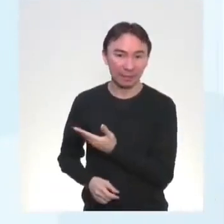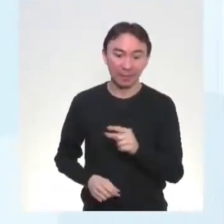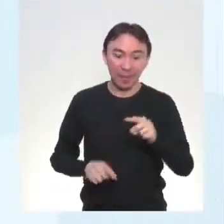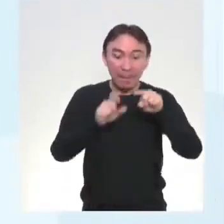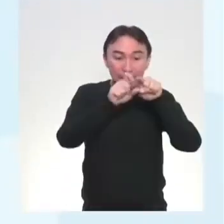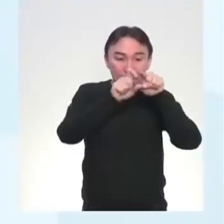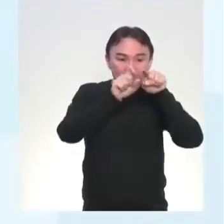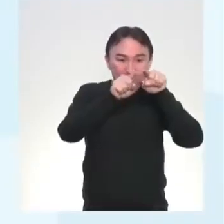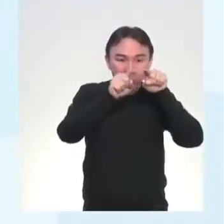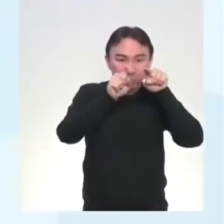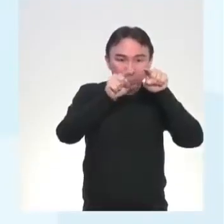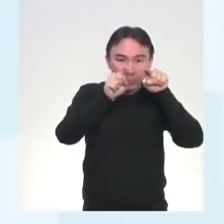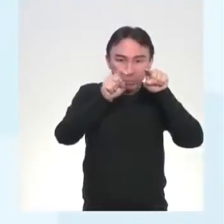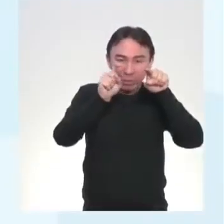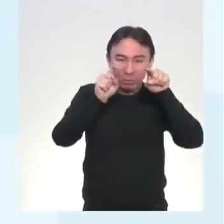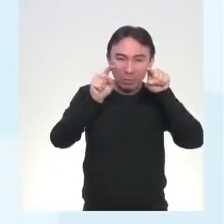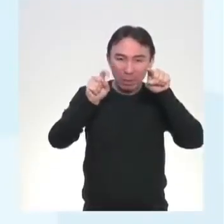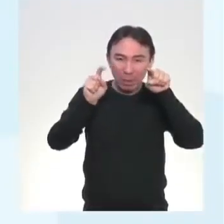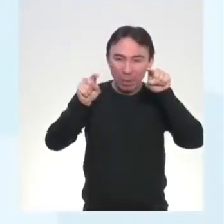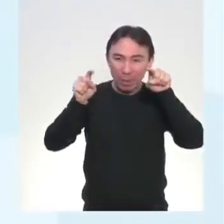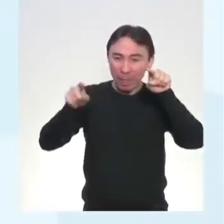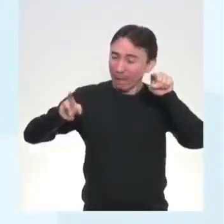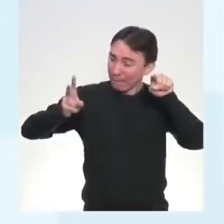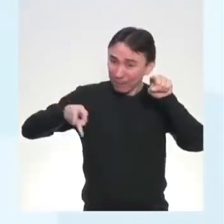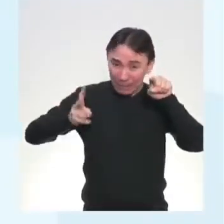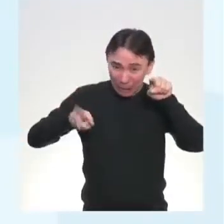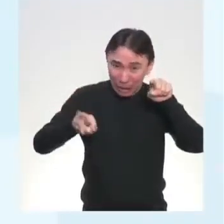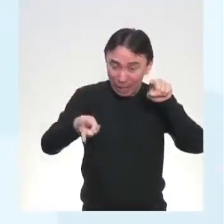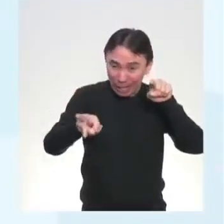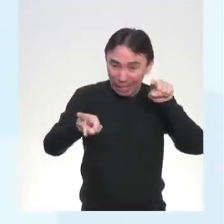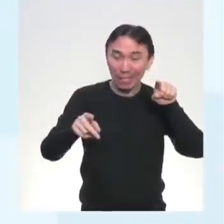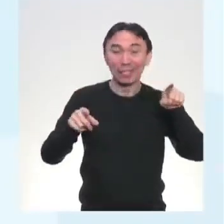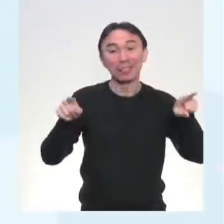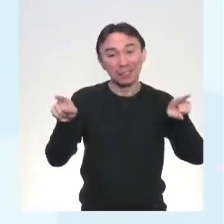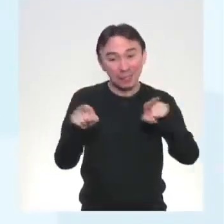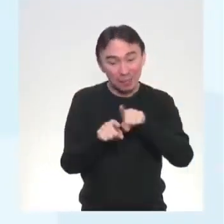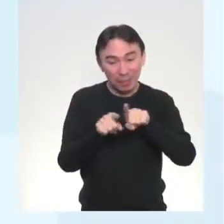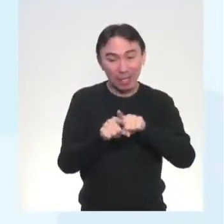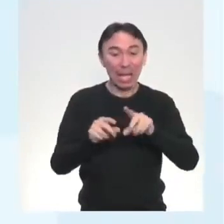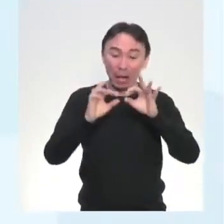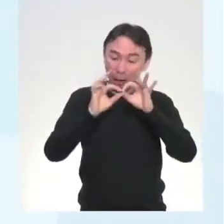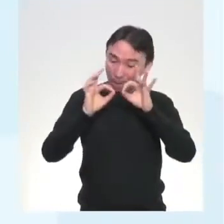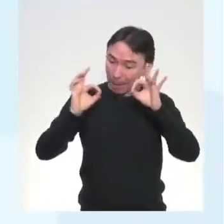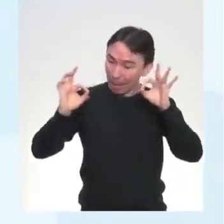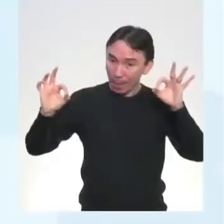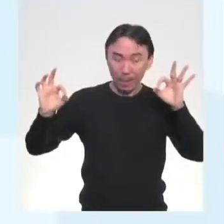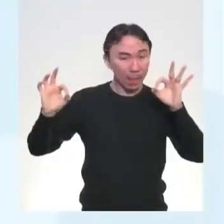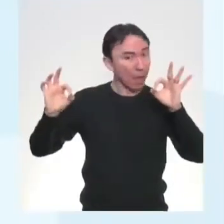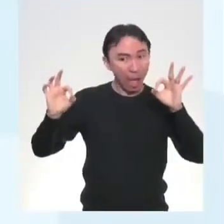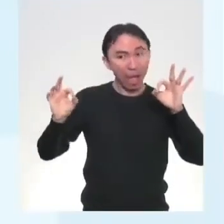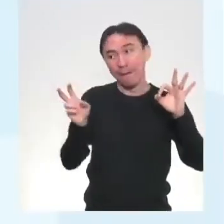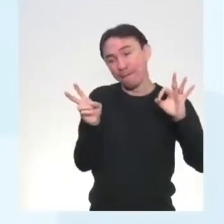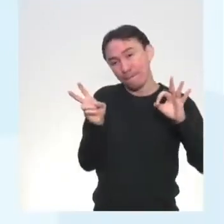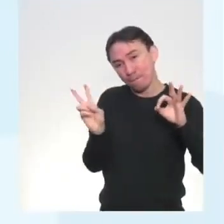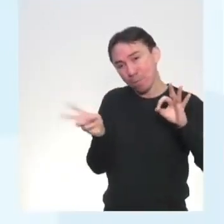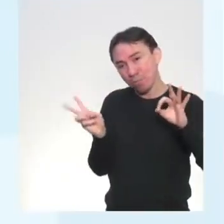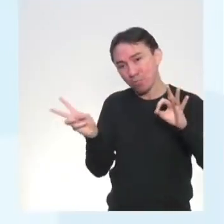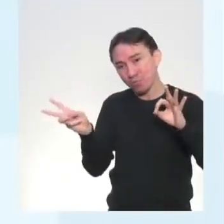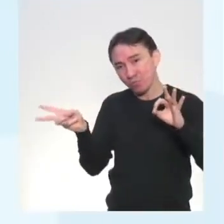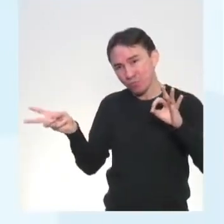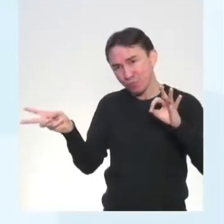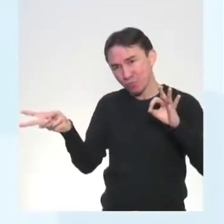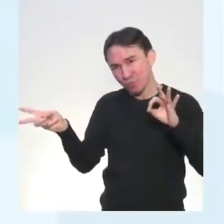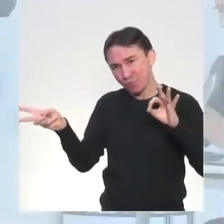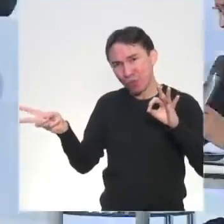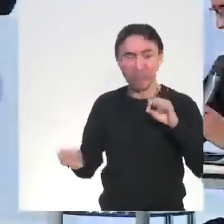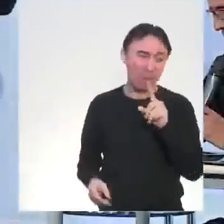infinita, o comprimento da reta também vai ser infinito, né? Então não tem começo e também não tem fim. A